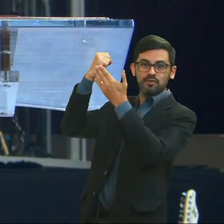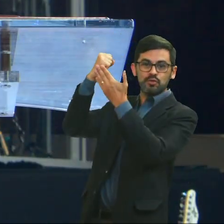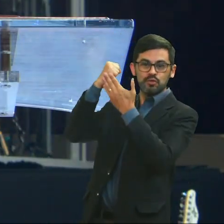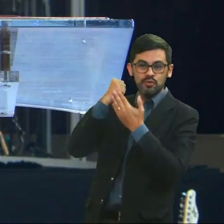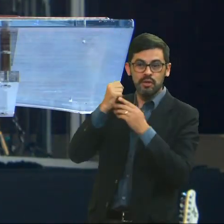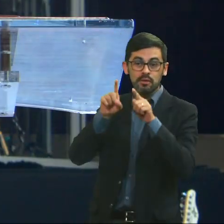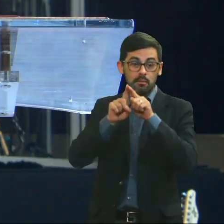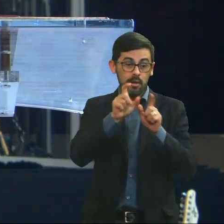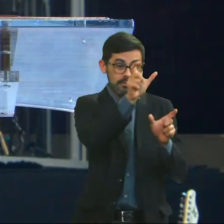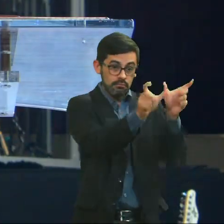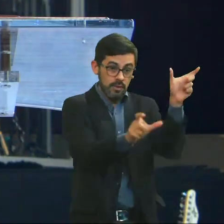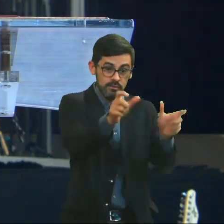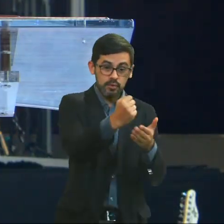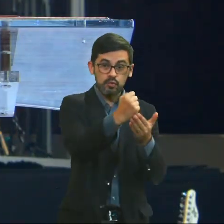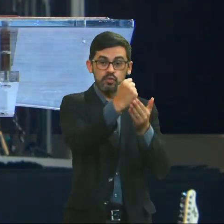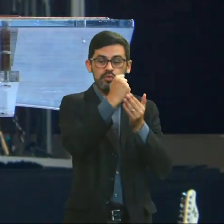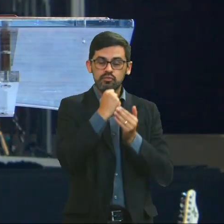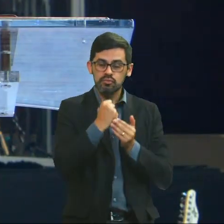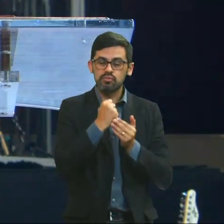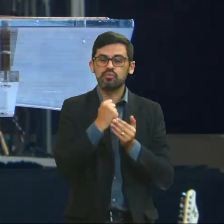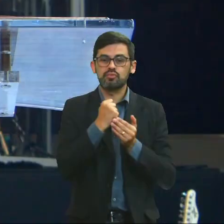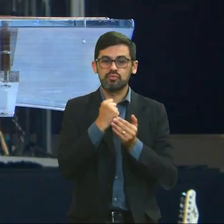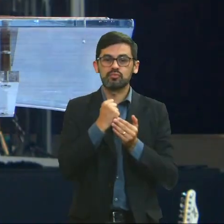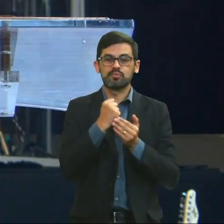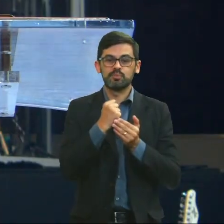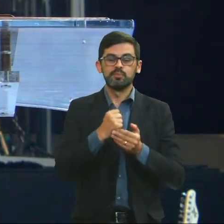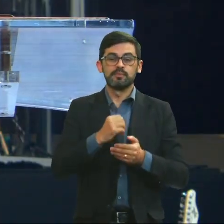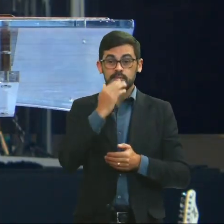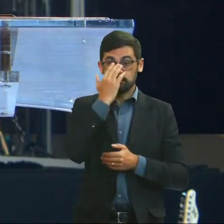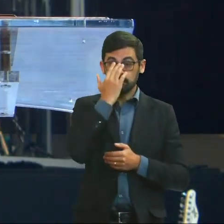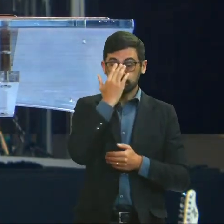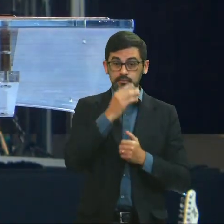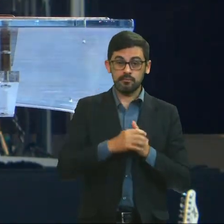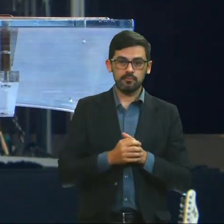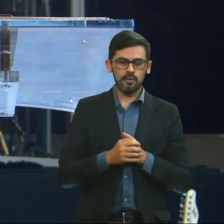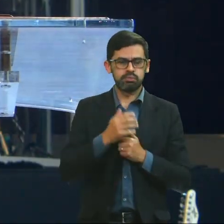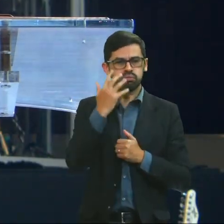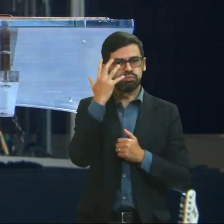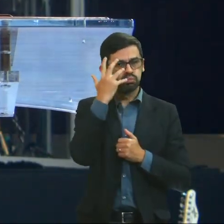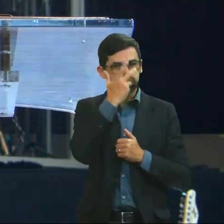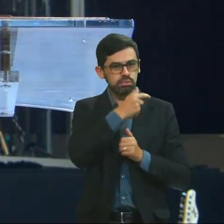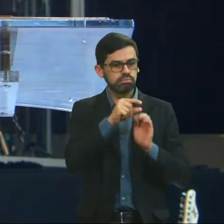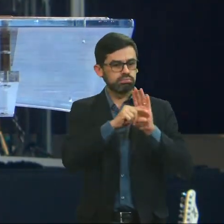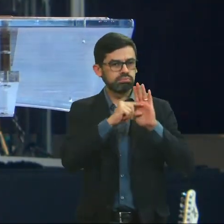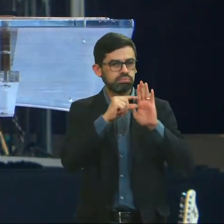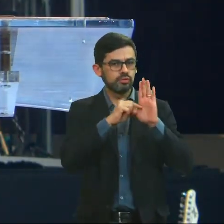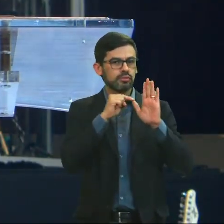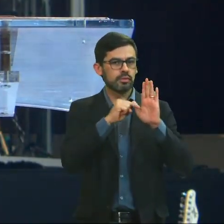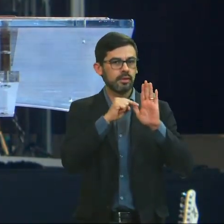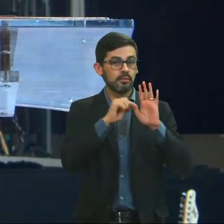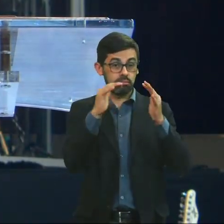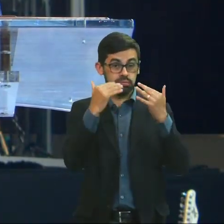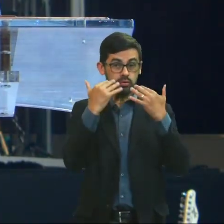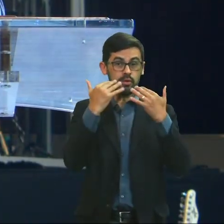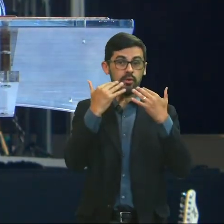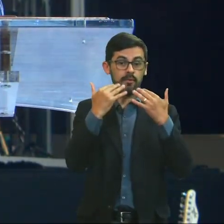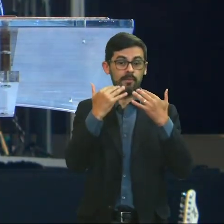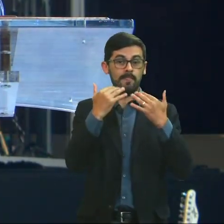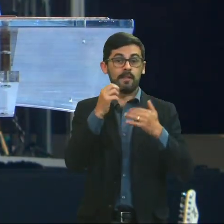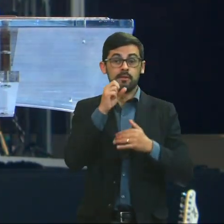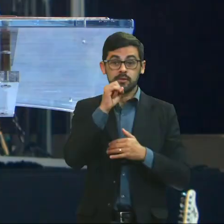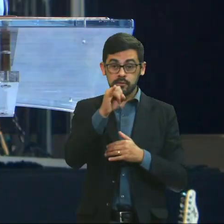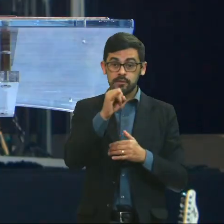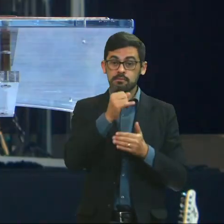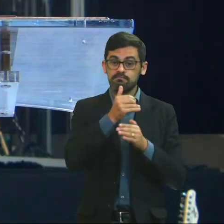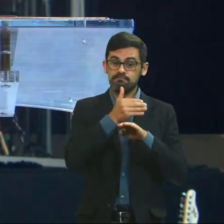dos homens e boa reputação. Olha que lindo. Olha para mim aqui. Você vai fazer